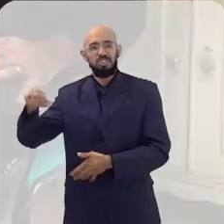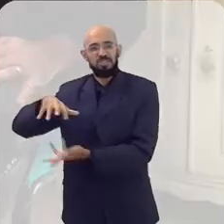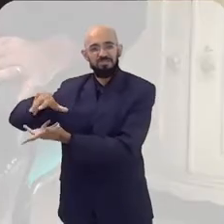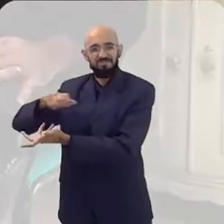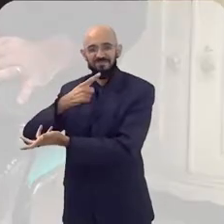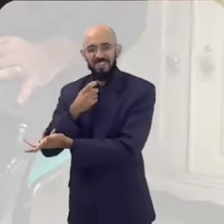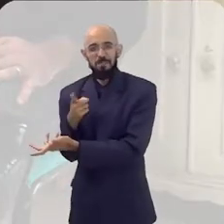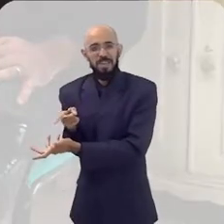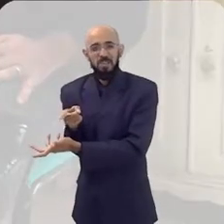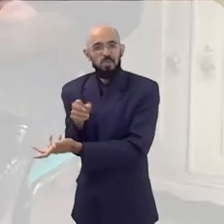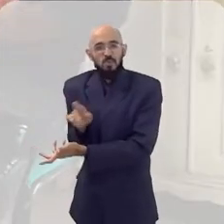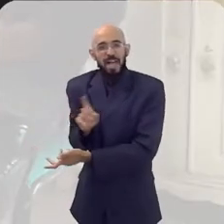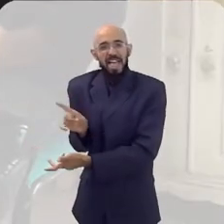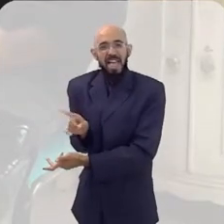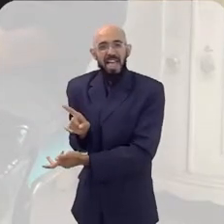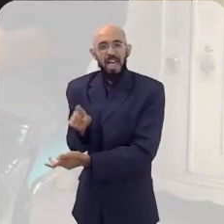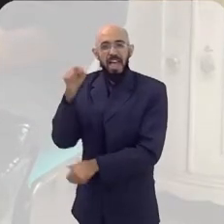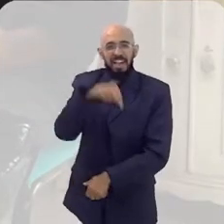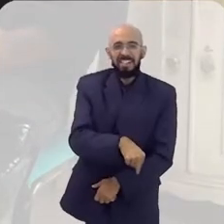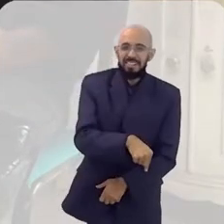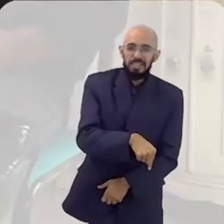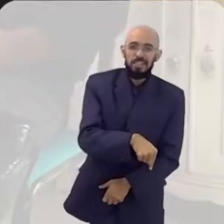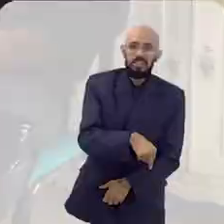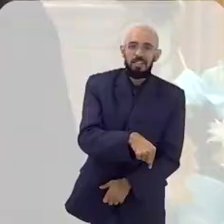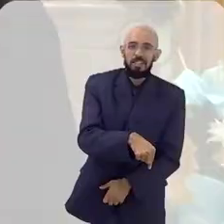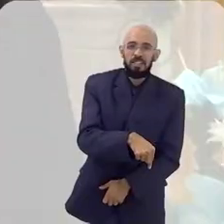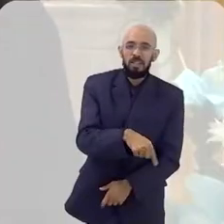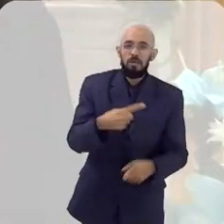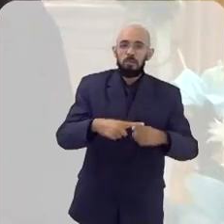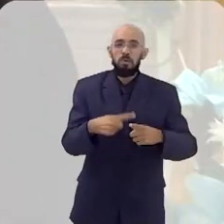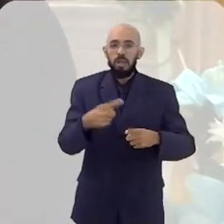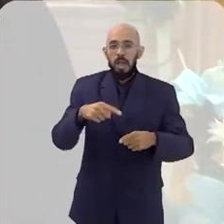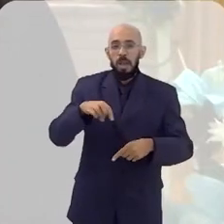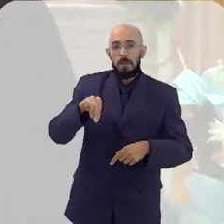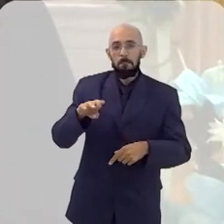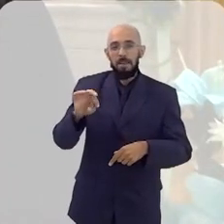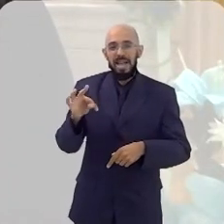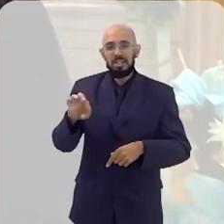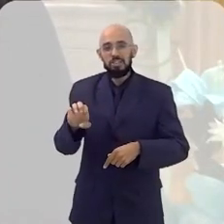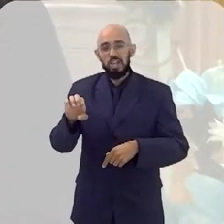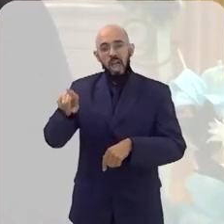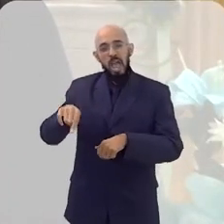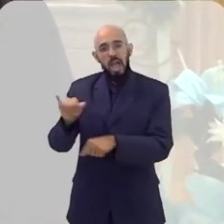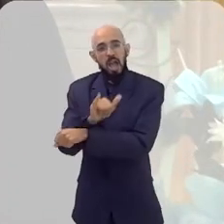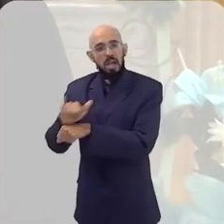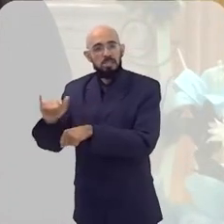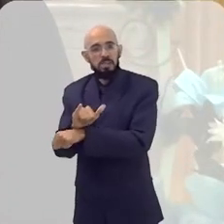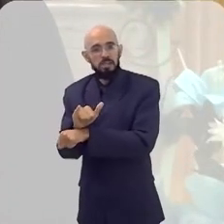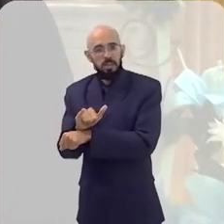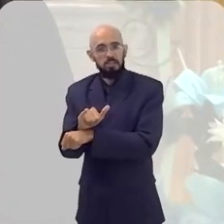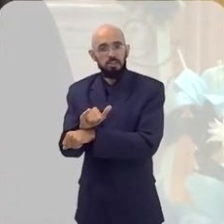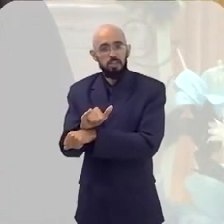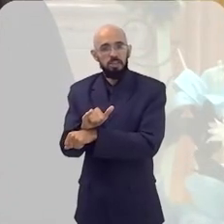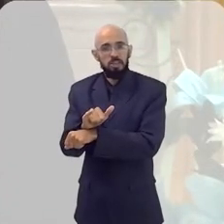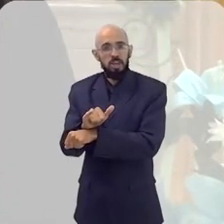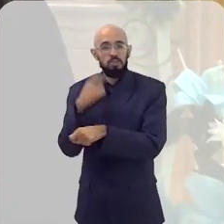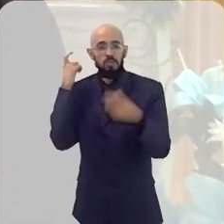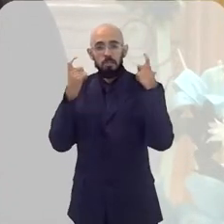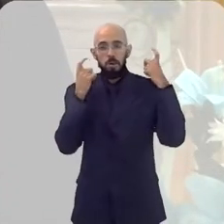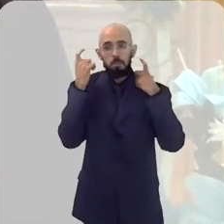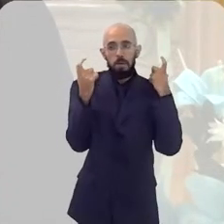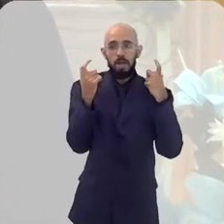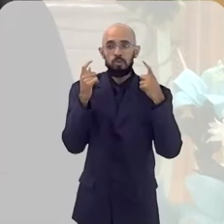Marte. Sim. Né? Acho que tem que pensar na Terra antes de pensar em Marte. Né? Marte é a fuga. Né? Então a gente fica preocupado.